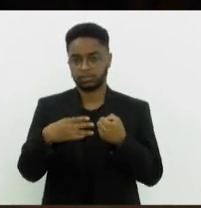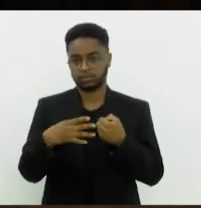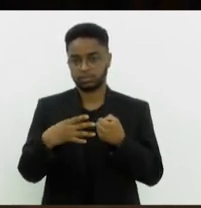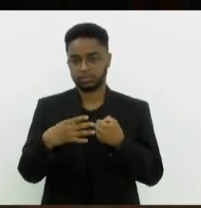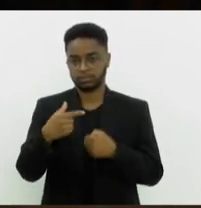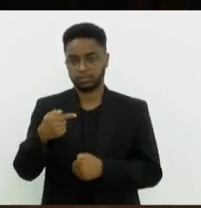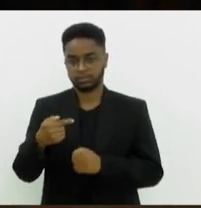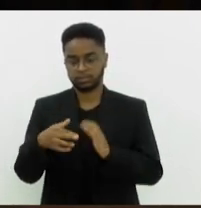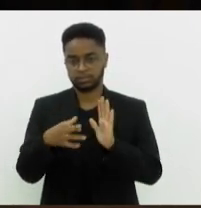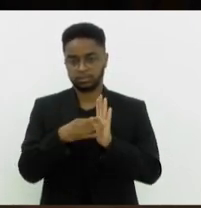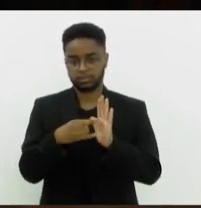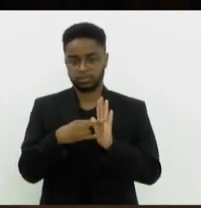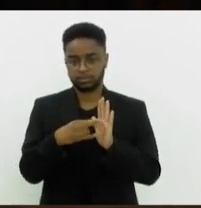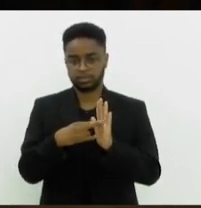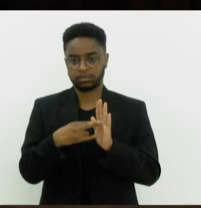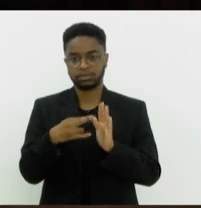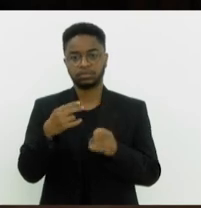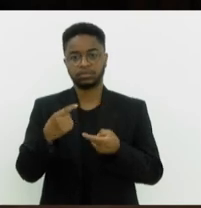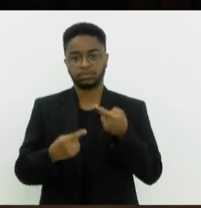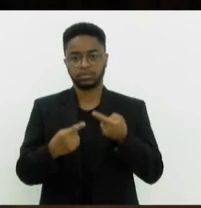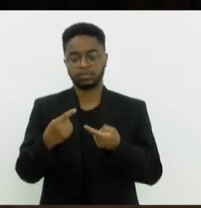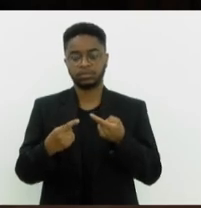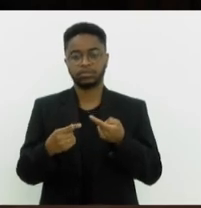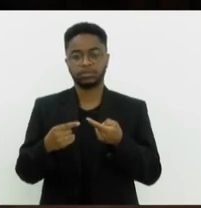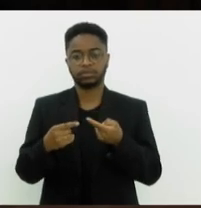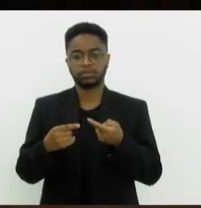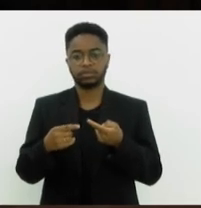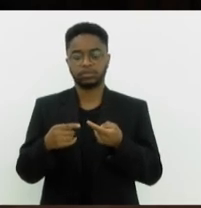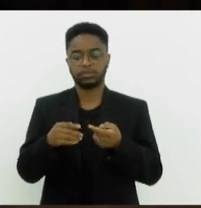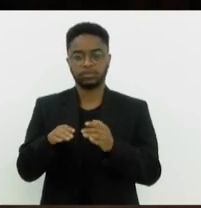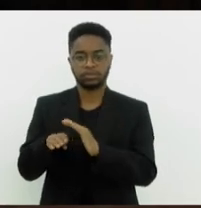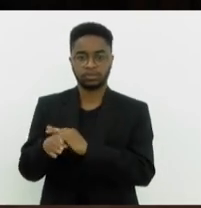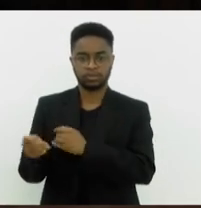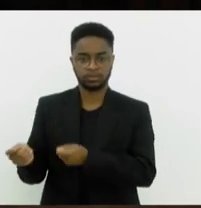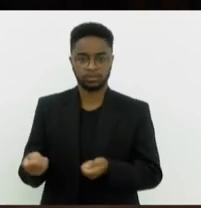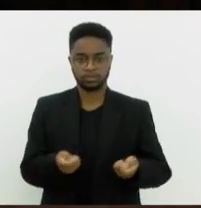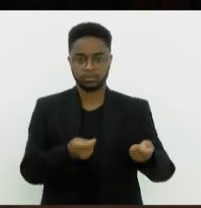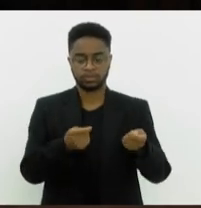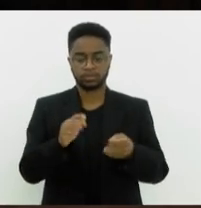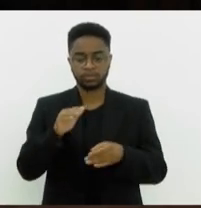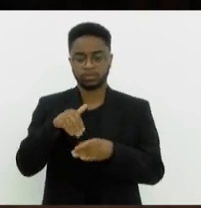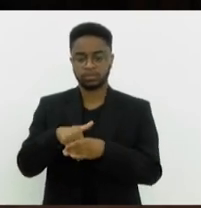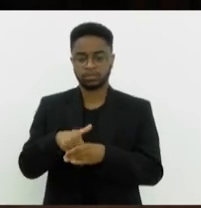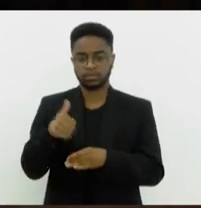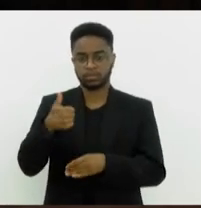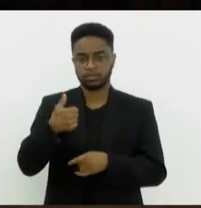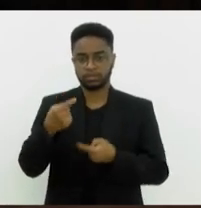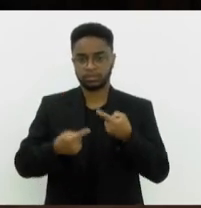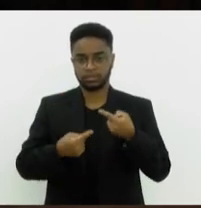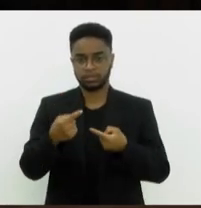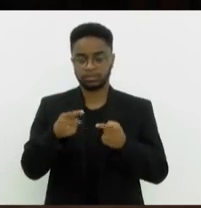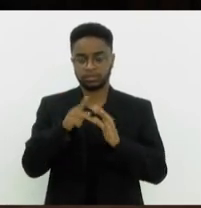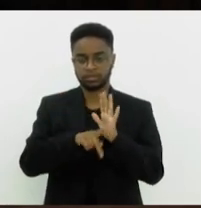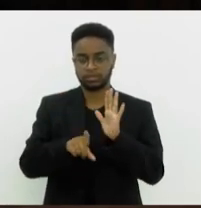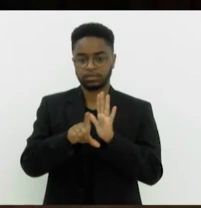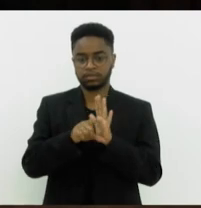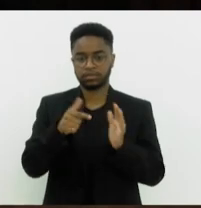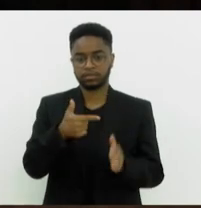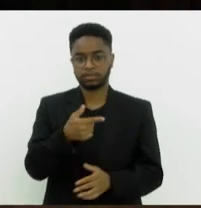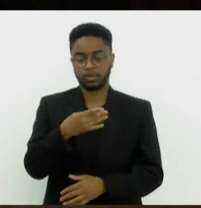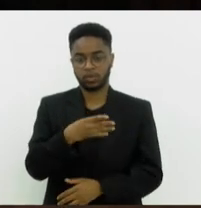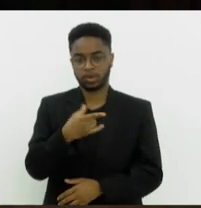Regimento Interno, em tramitação ordinária, em votação e primeira discussão, projeto de lei número